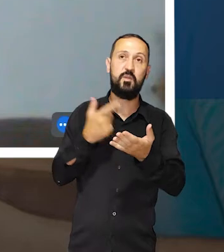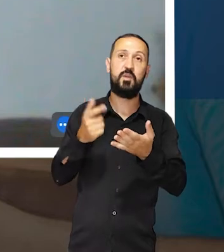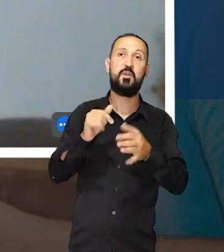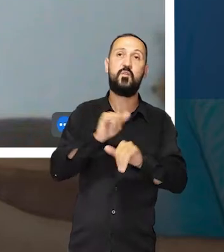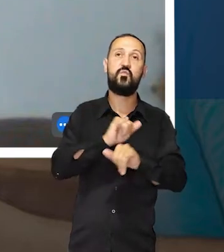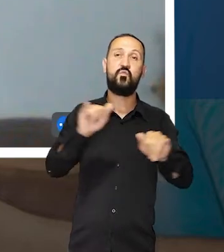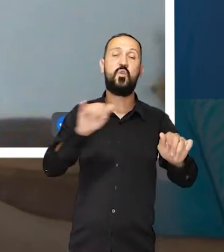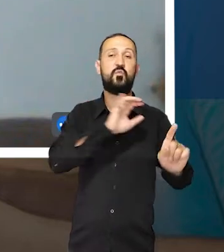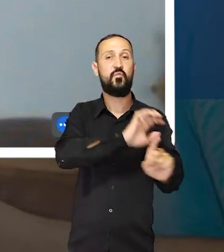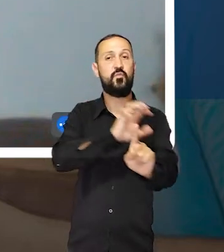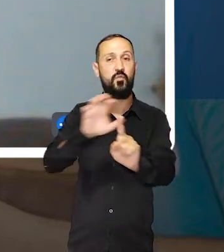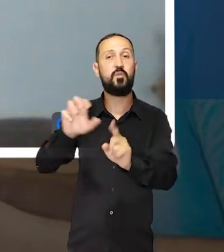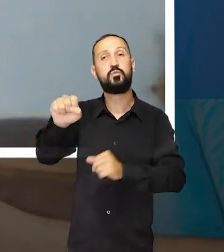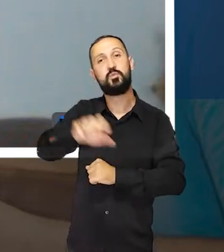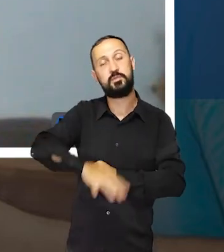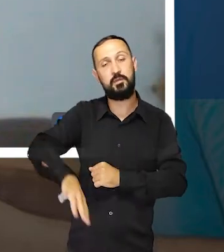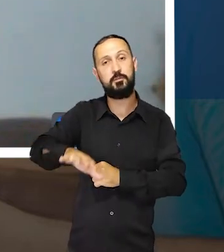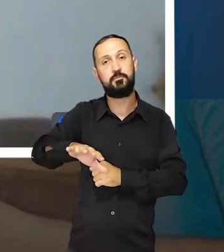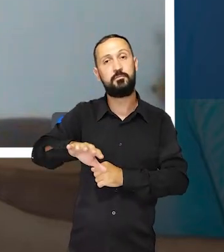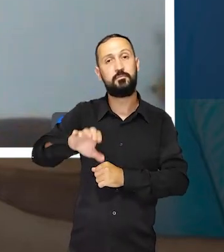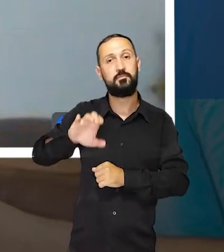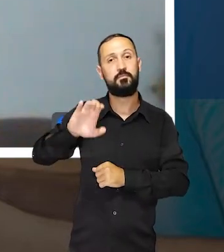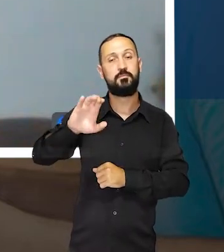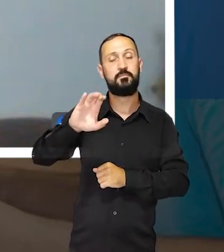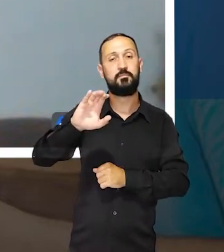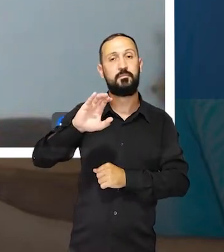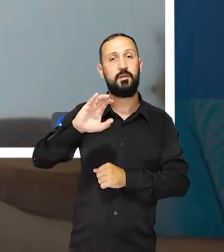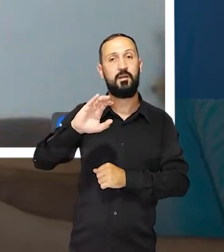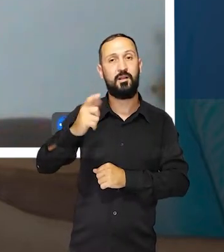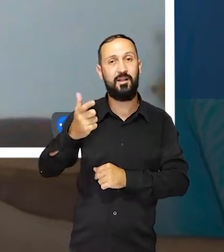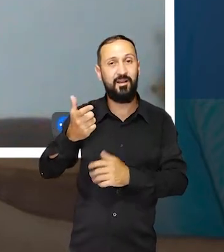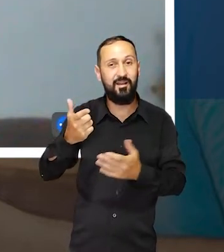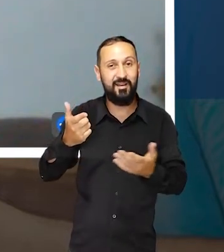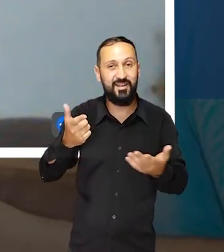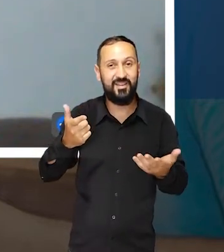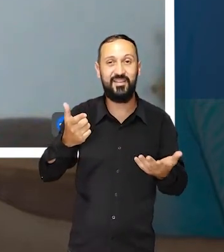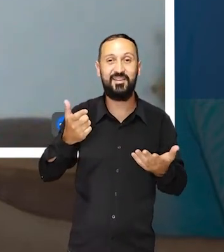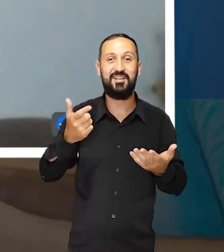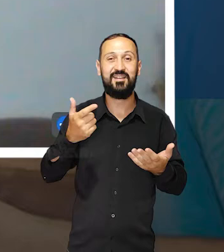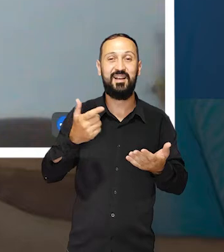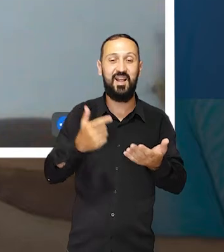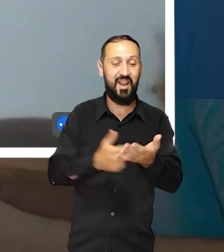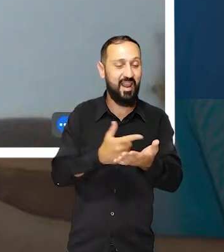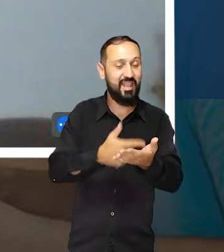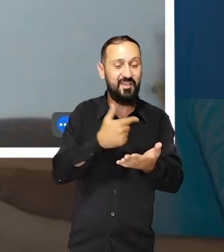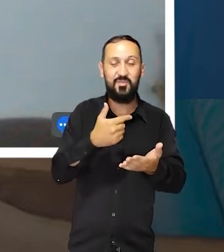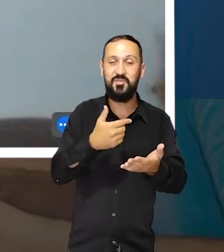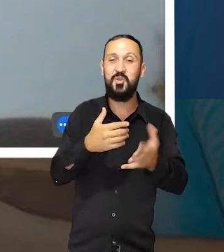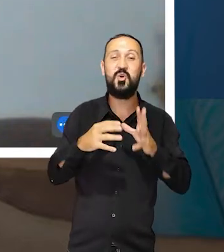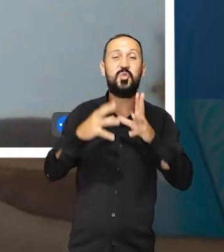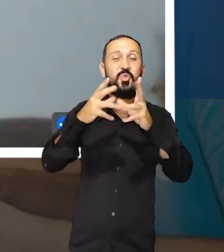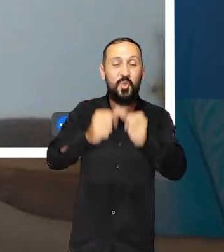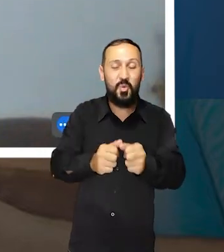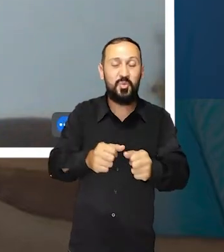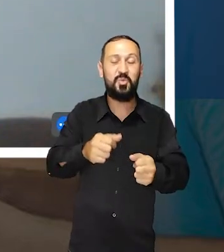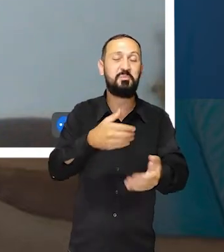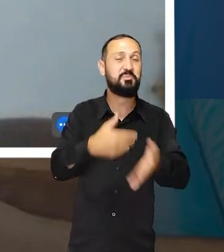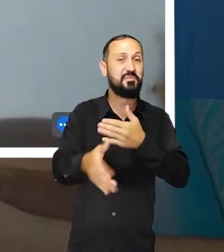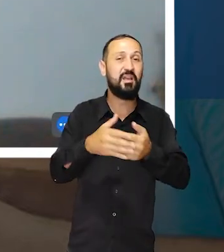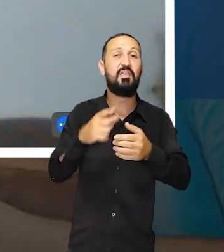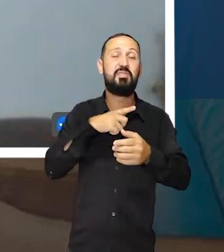obra repercute no social, é claro que toda obra ela tem por si